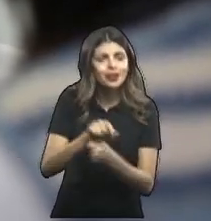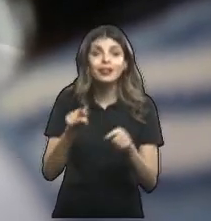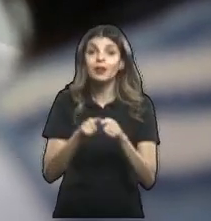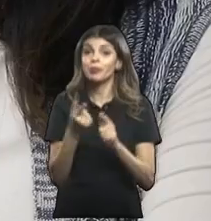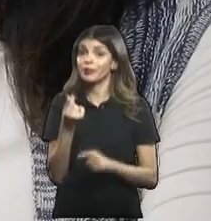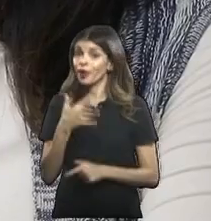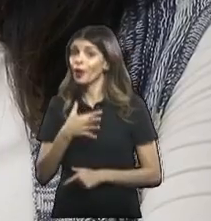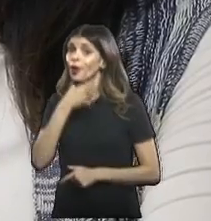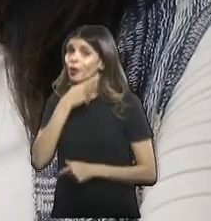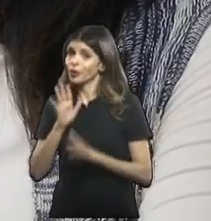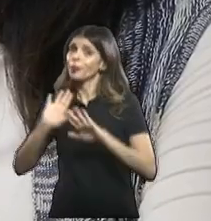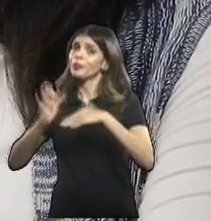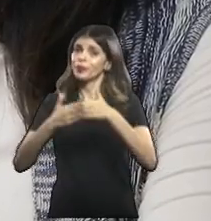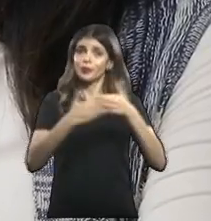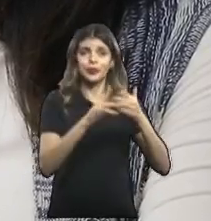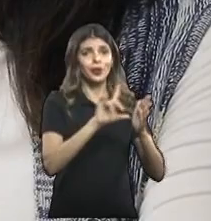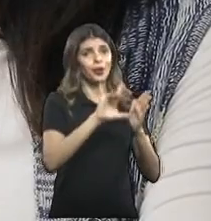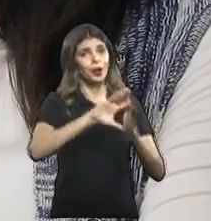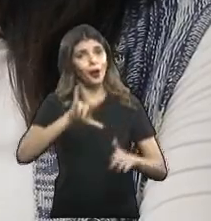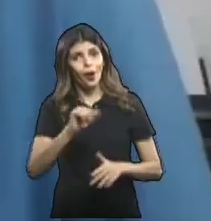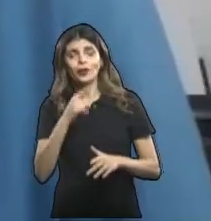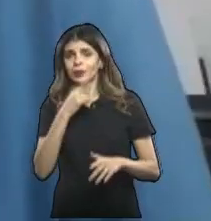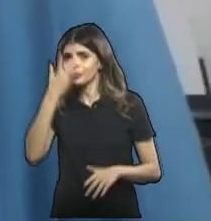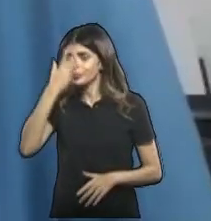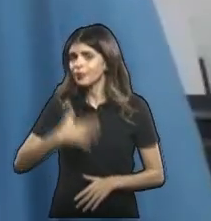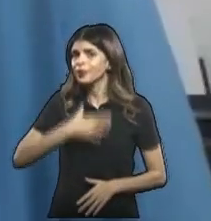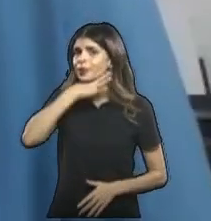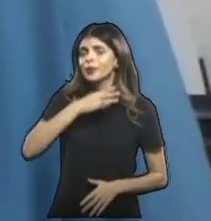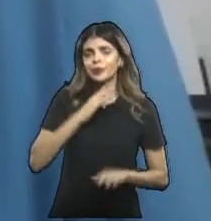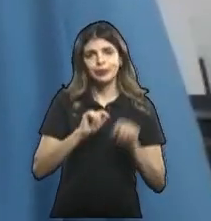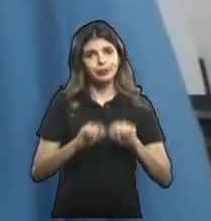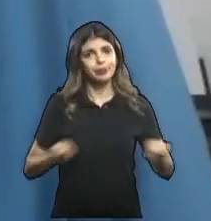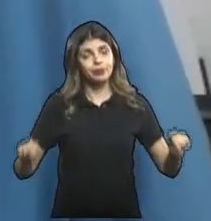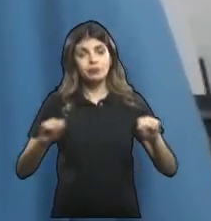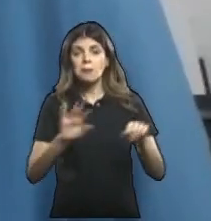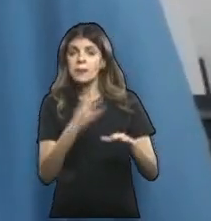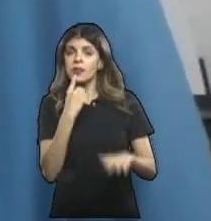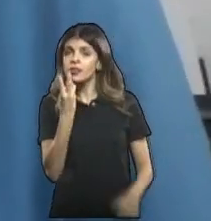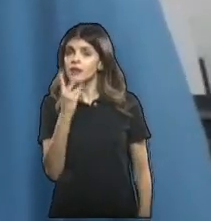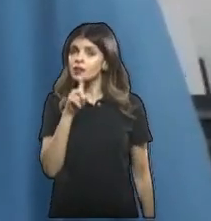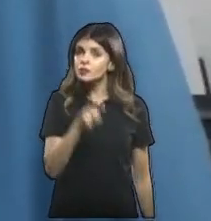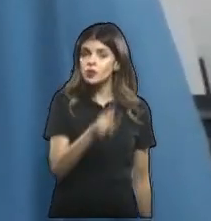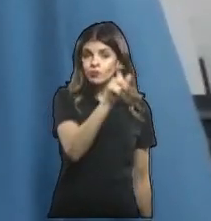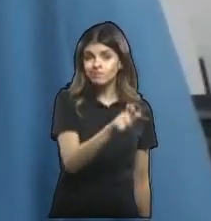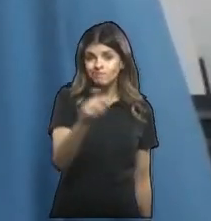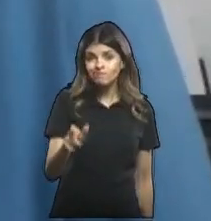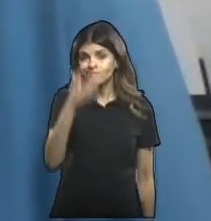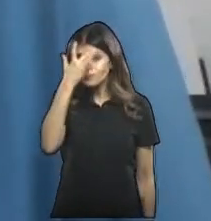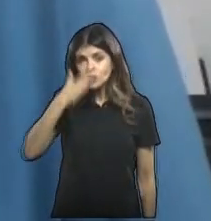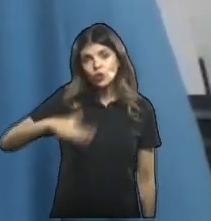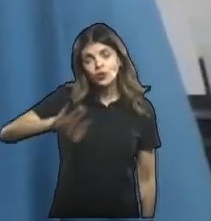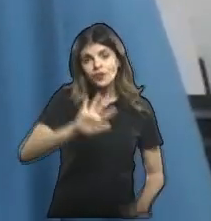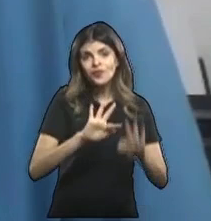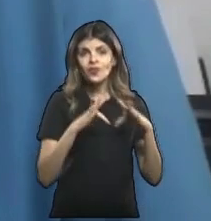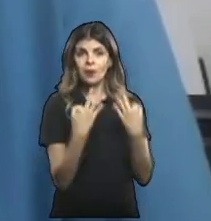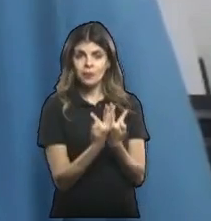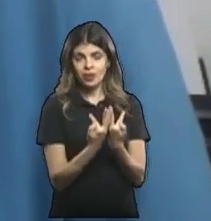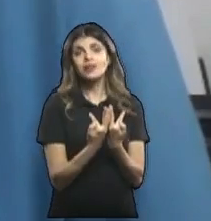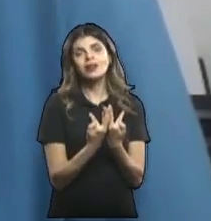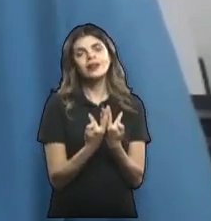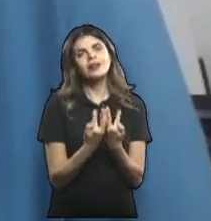que já estão sobre o nosso país. Nós temos atendido hoje mais de 3 mil famílias, né?